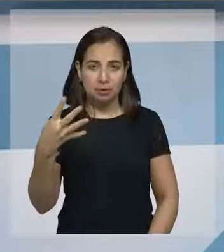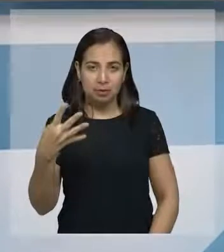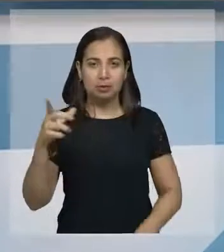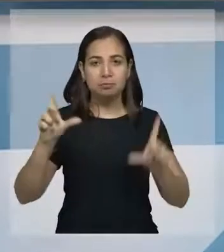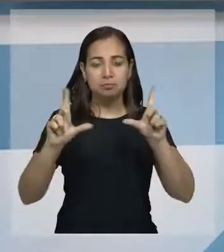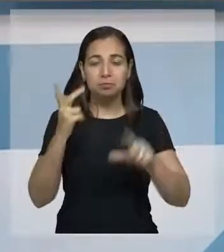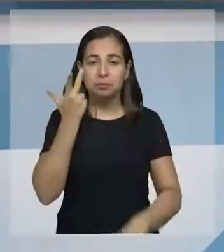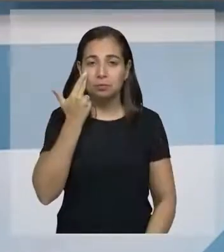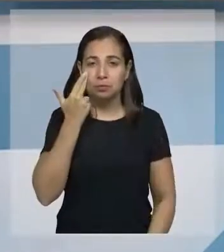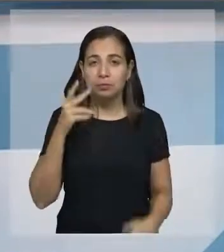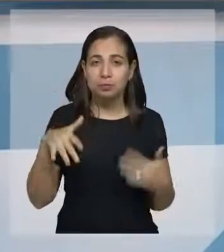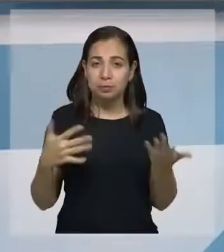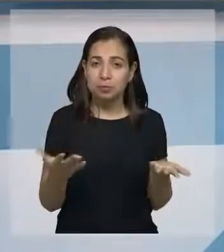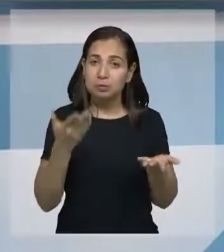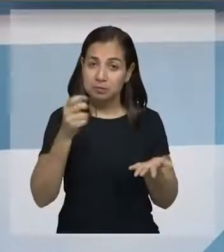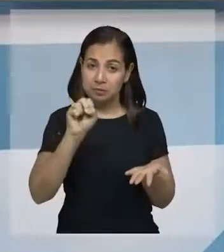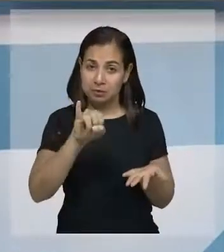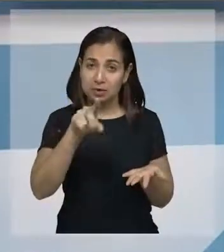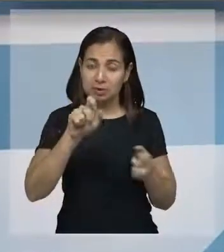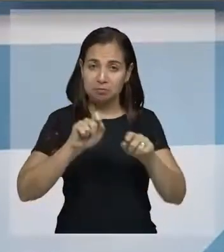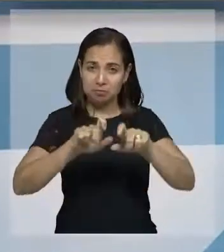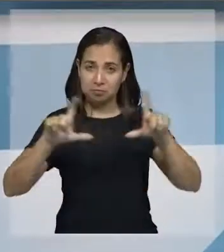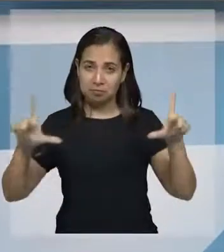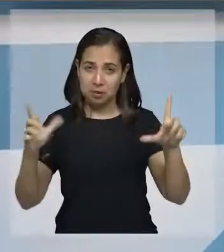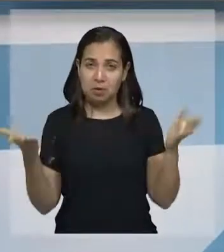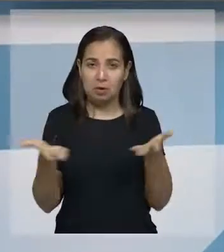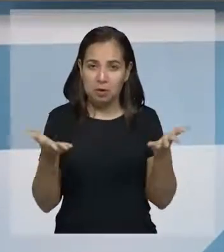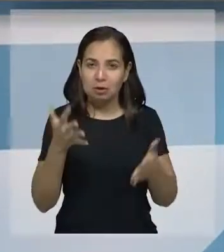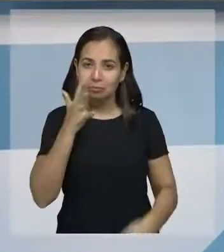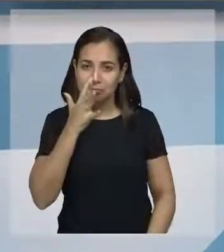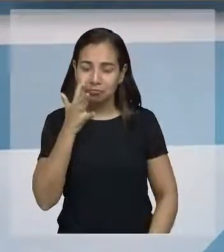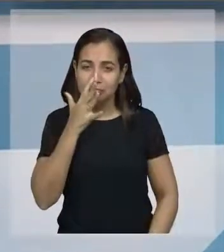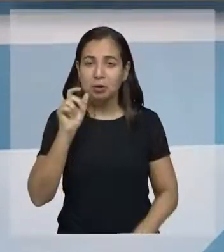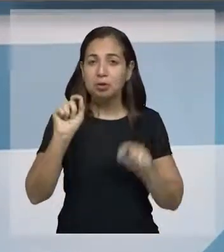agora, nós estamos discutindo essa paralisação, esse colapso